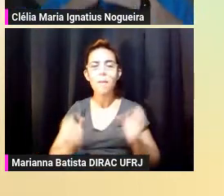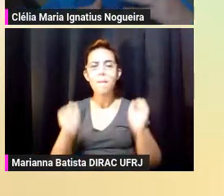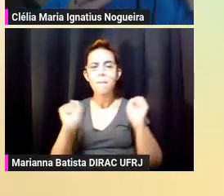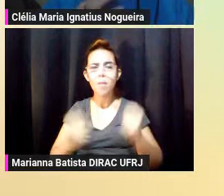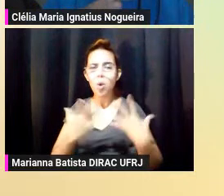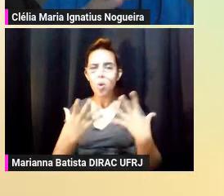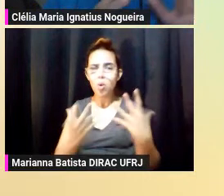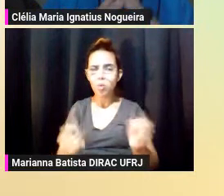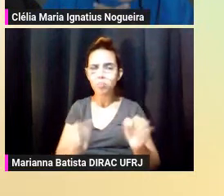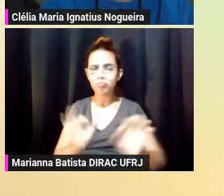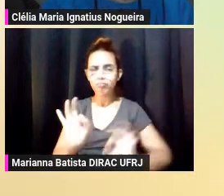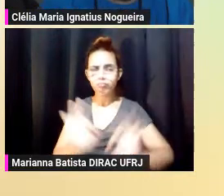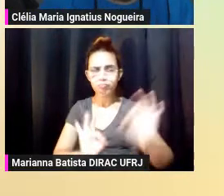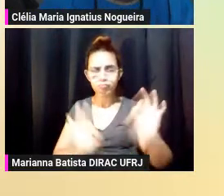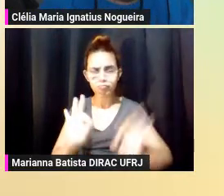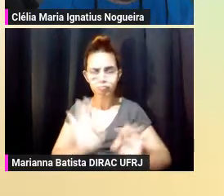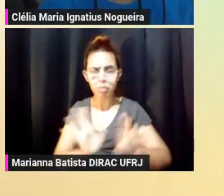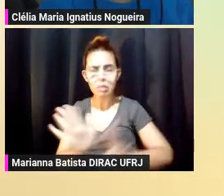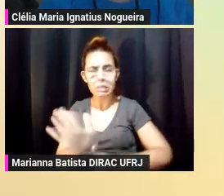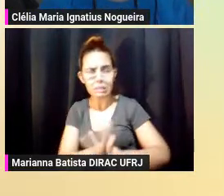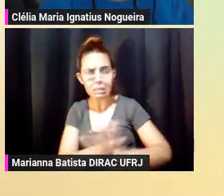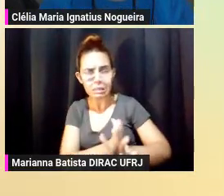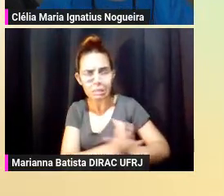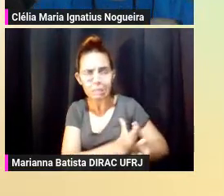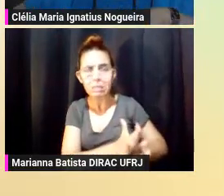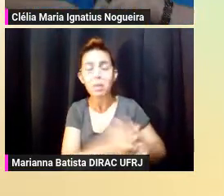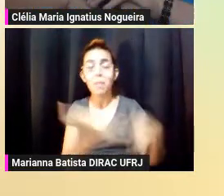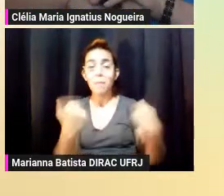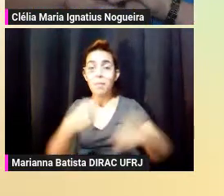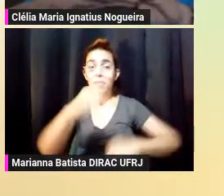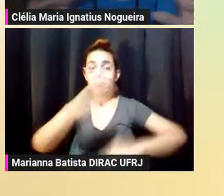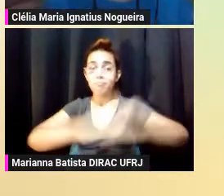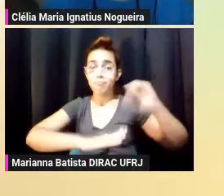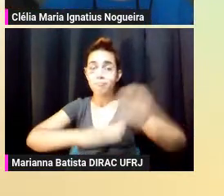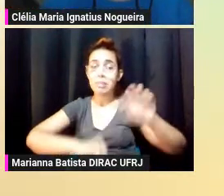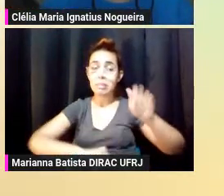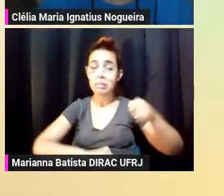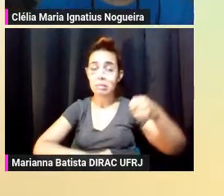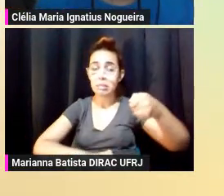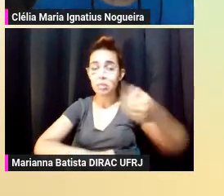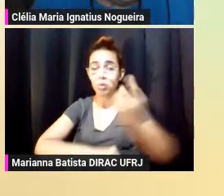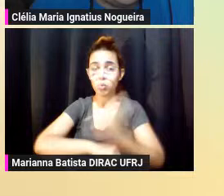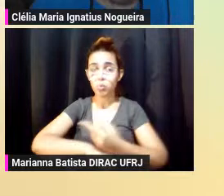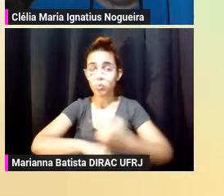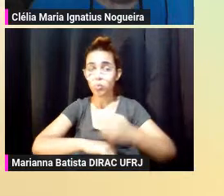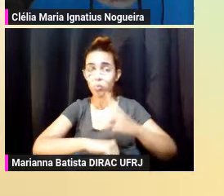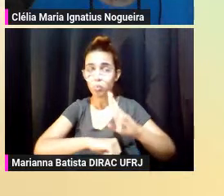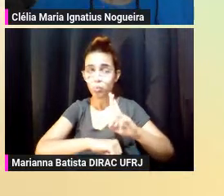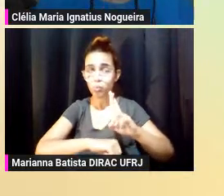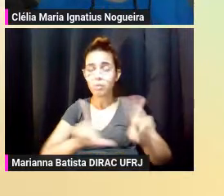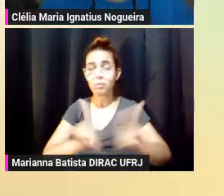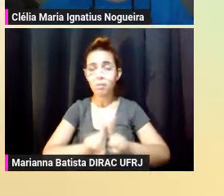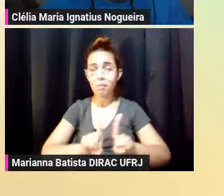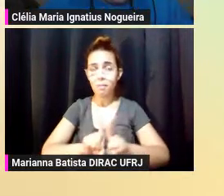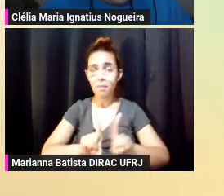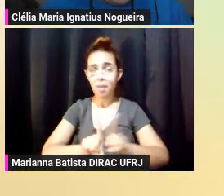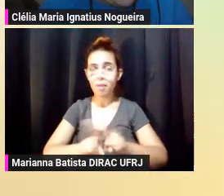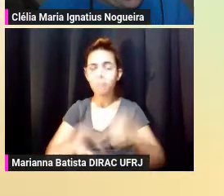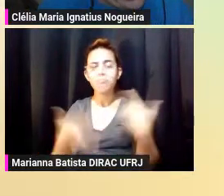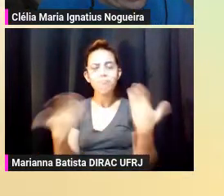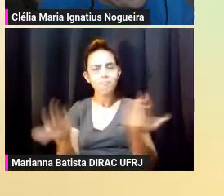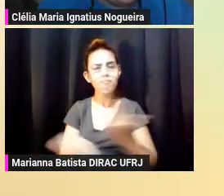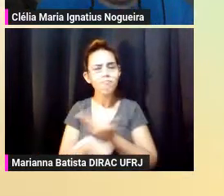de pesquisa, tinha que ser doutora, até então eu vinha trabalhando com projetos em extensão, e comecei a fazer pesquisa